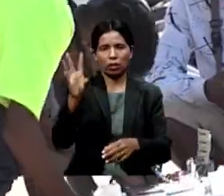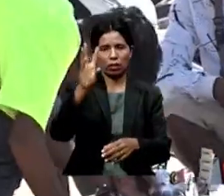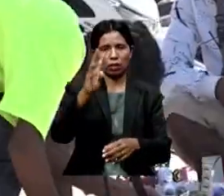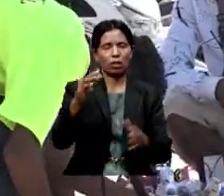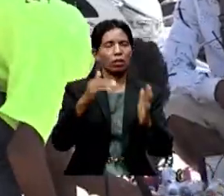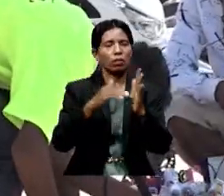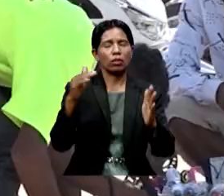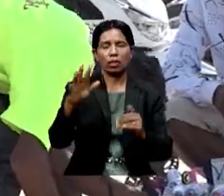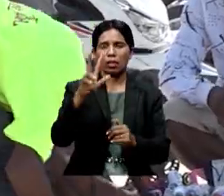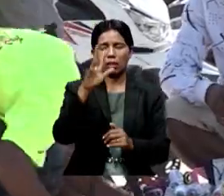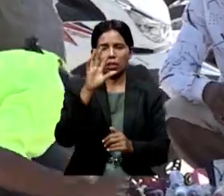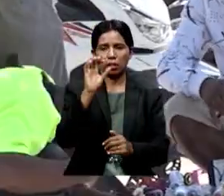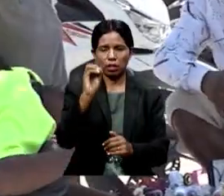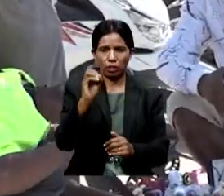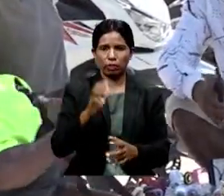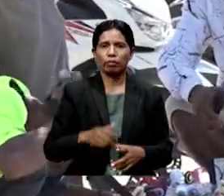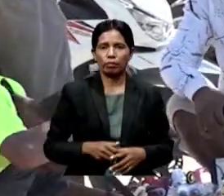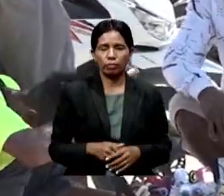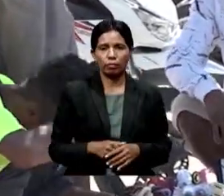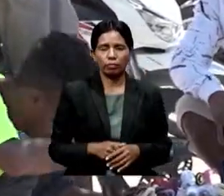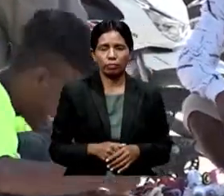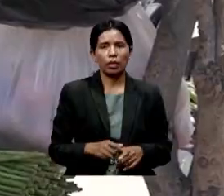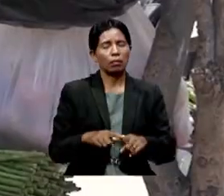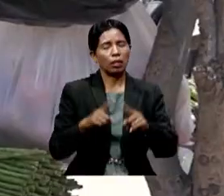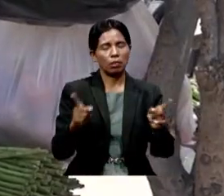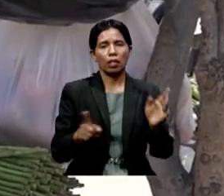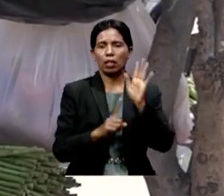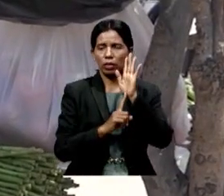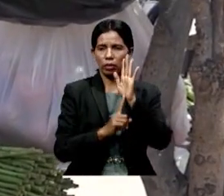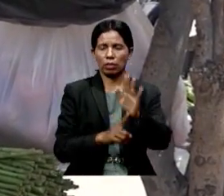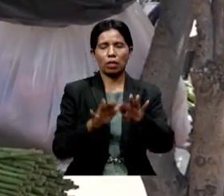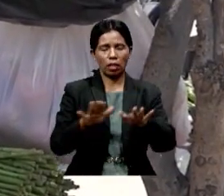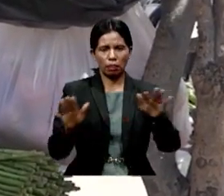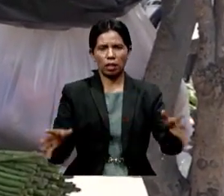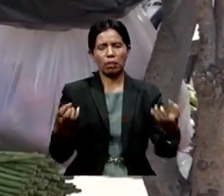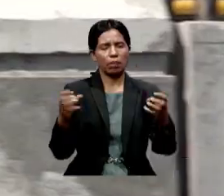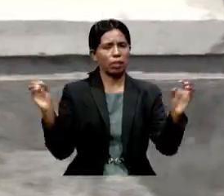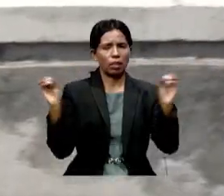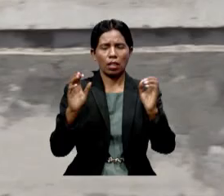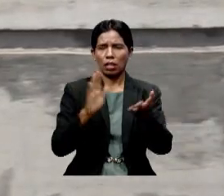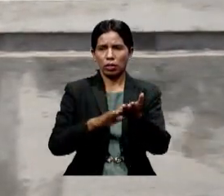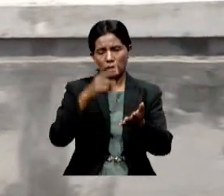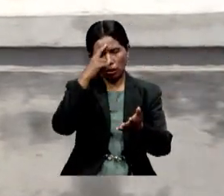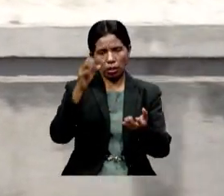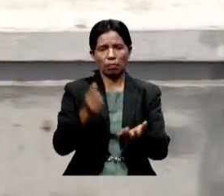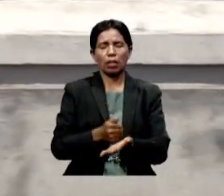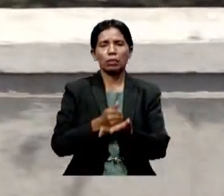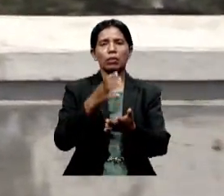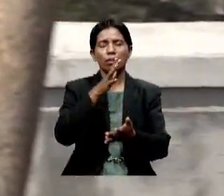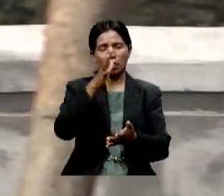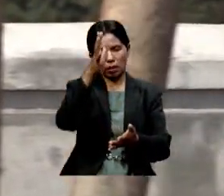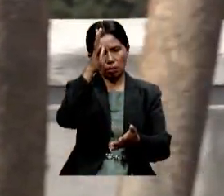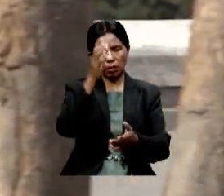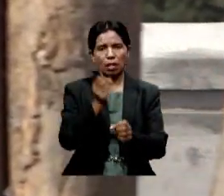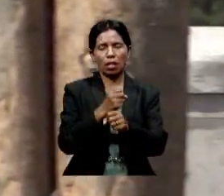contra zero no abstenção zero. Mas bem realidade hatudu labarik barak la escola tamba ajuda inan aman.